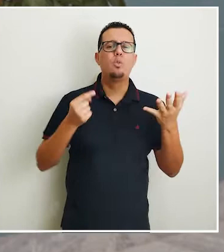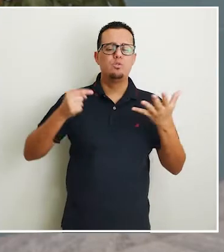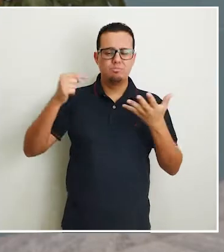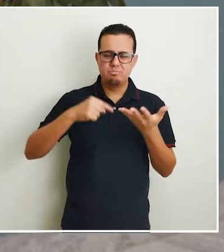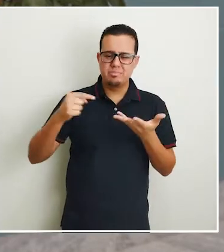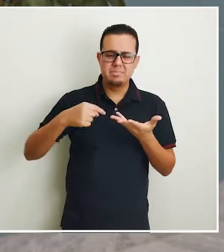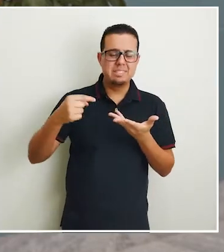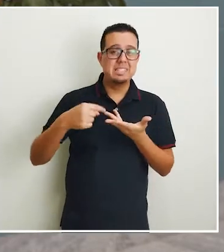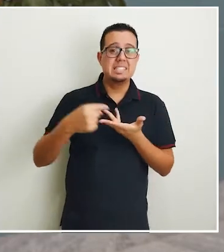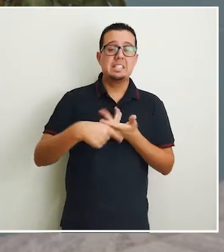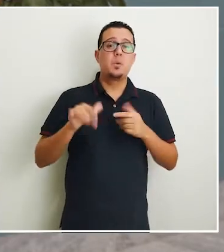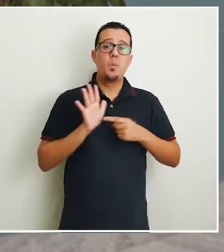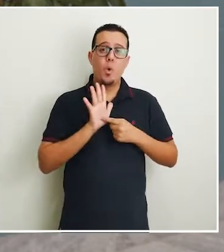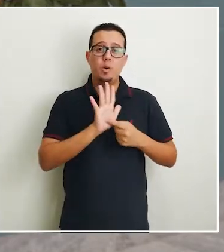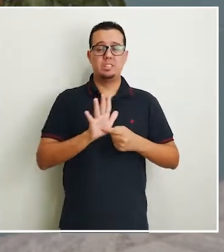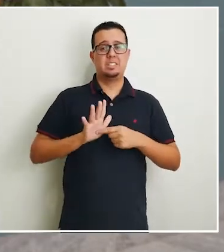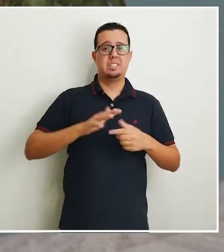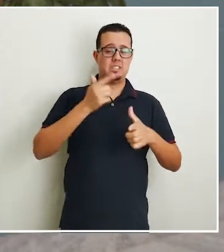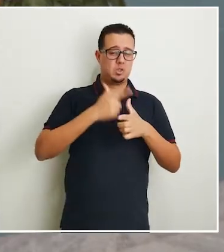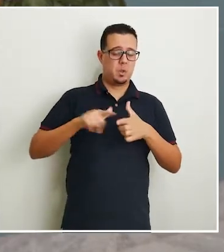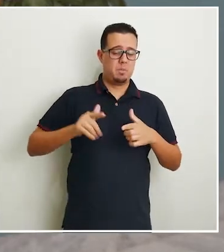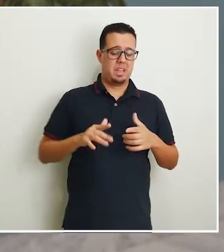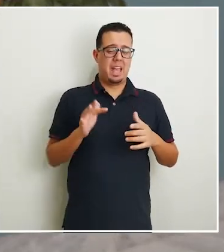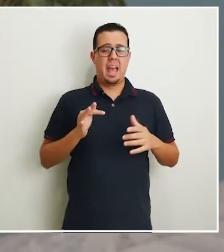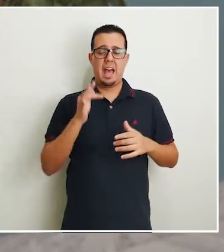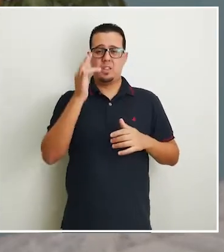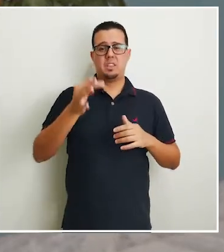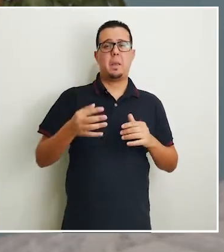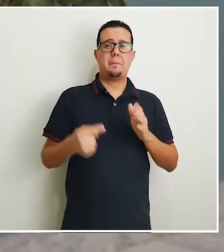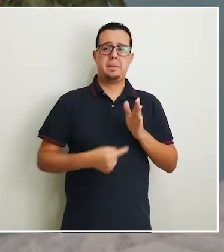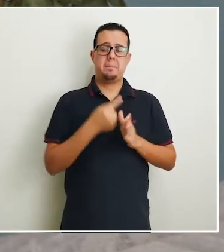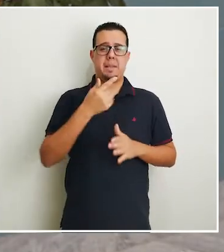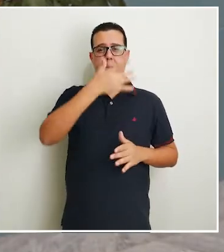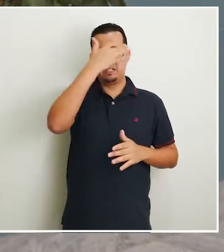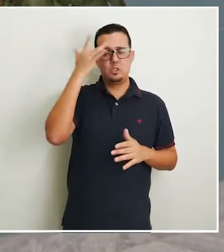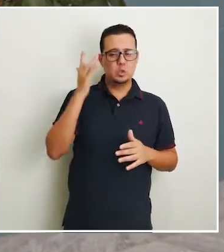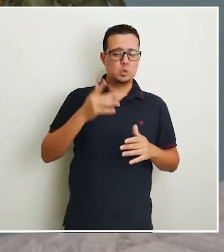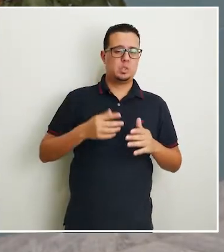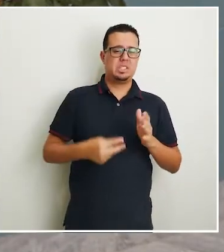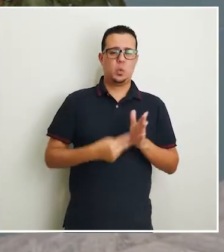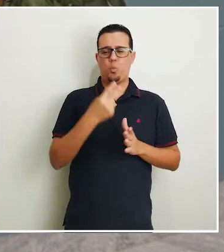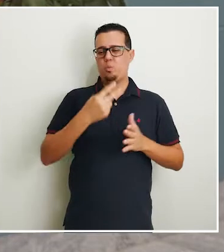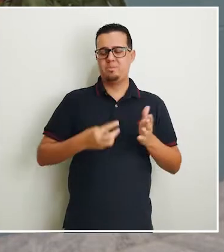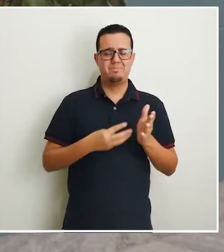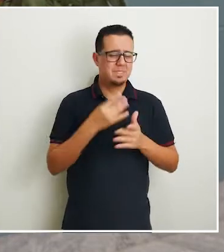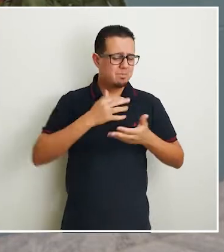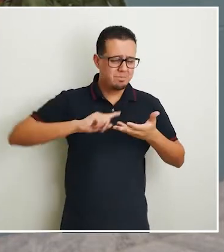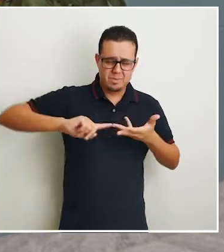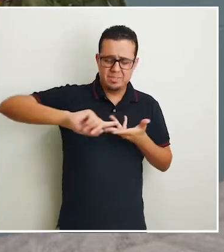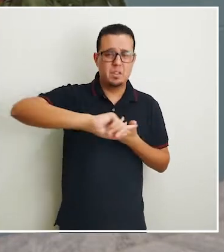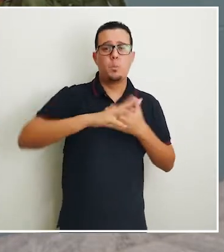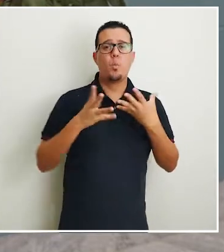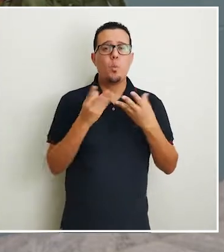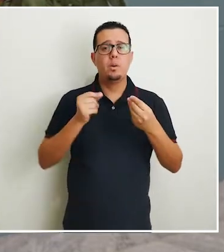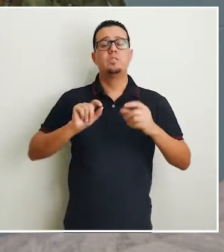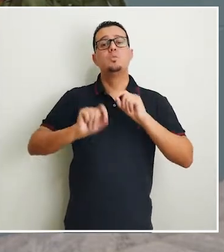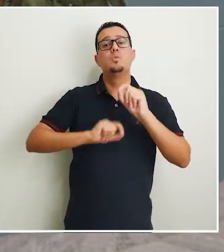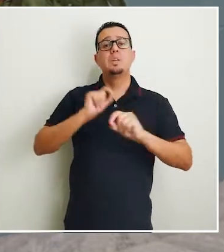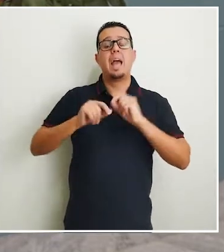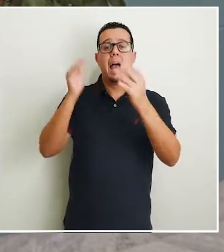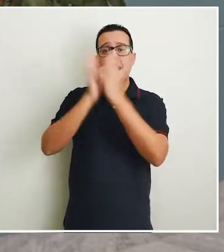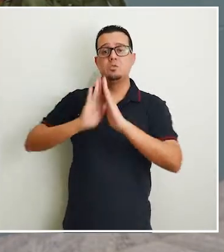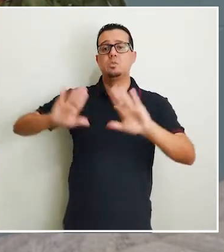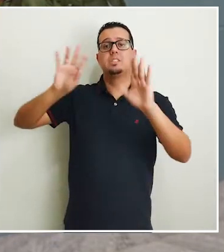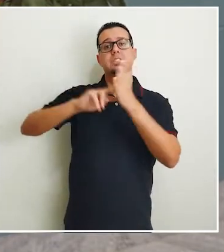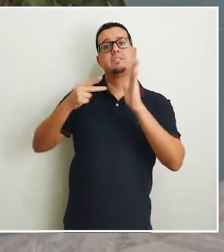do subjuntivo, no futuro, na primeira, na segunda e na terceira pessoa do plural. Adoração é o